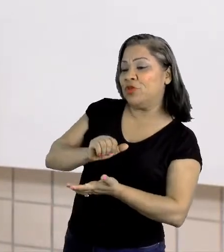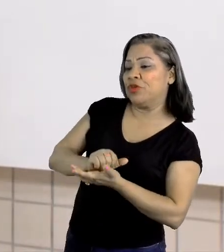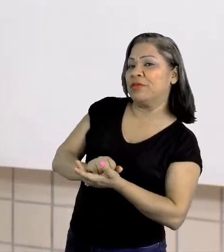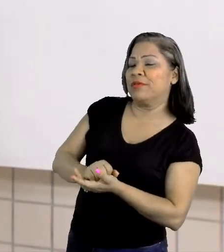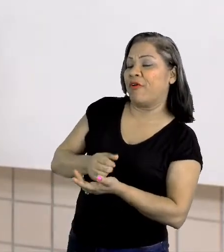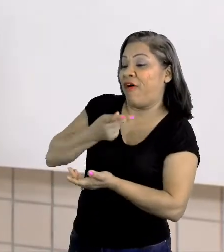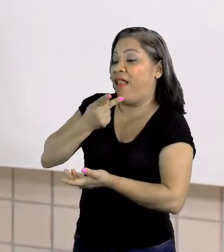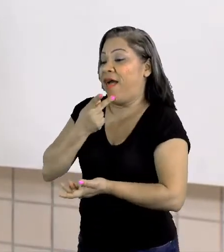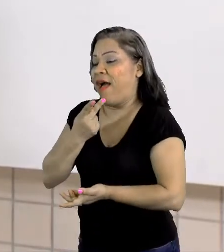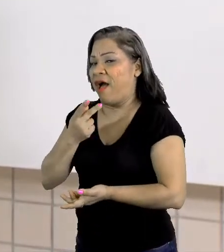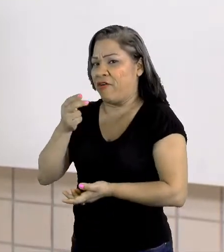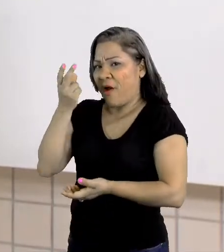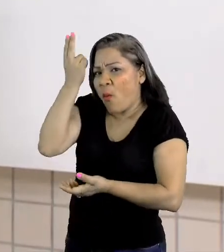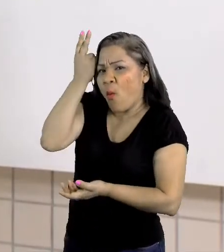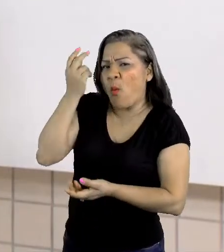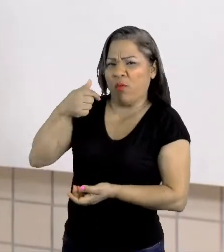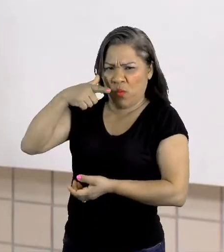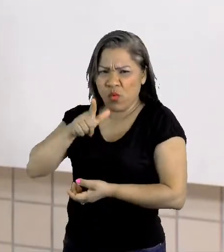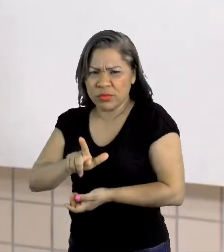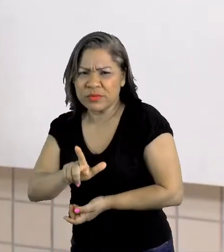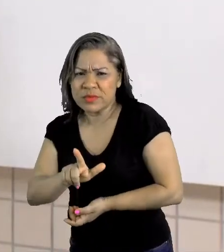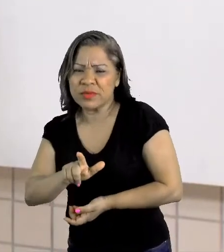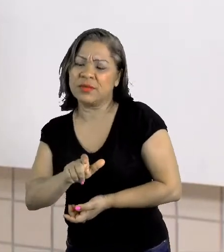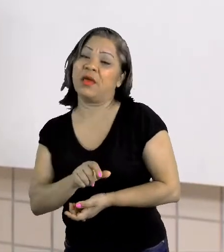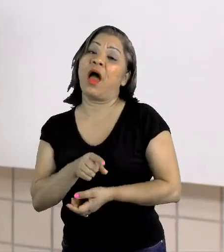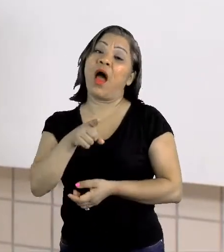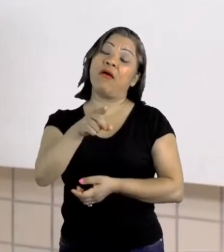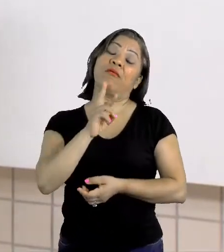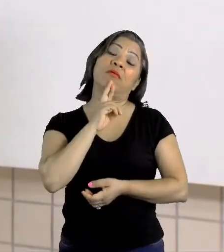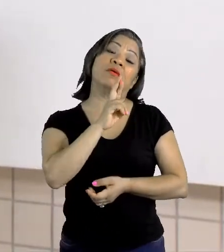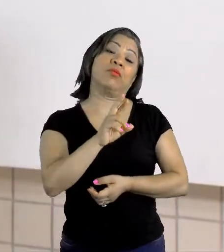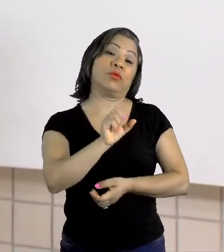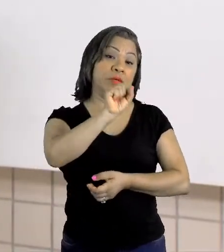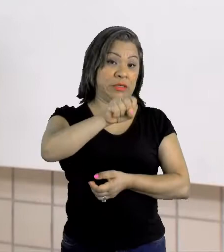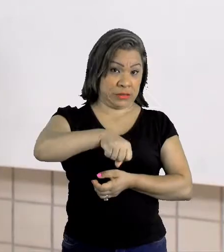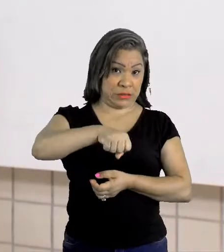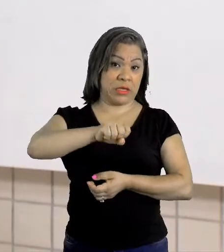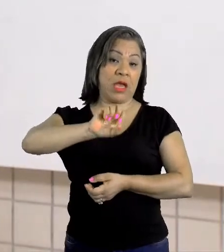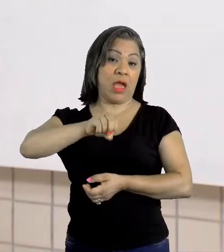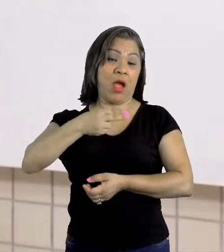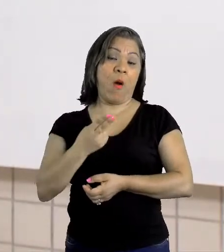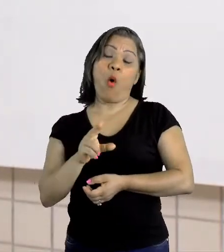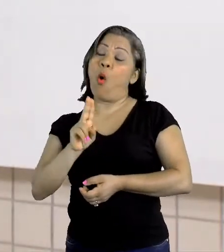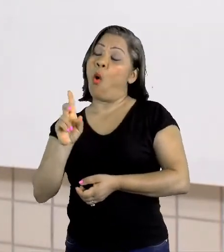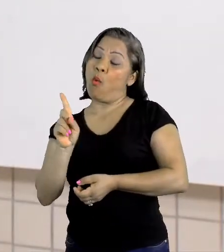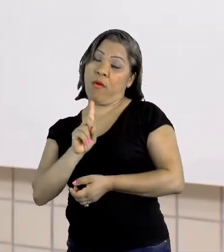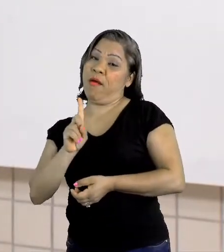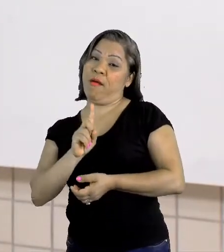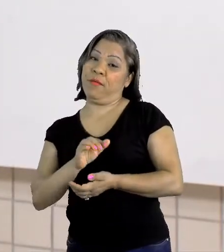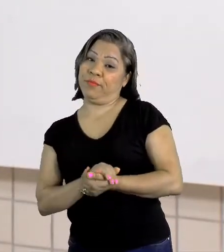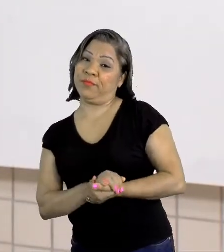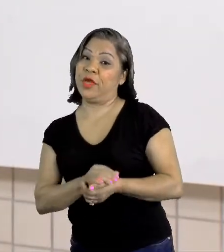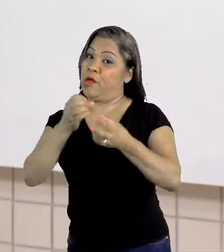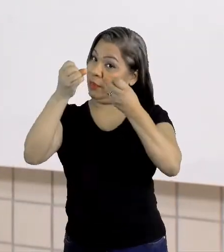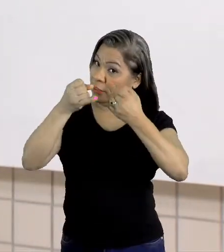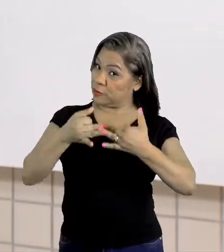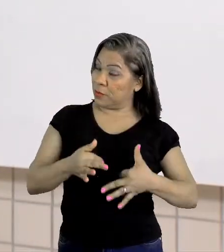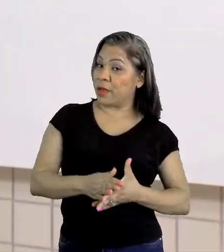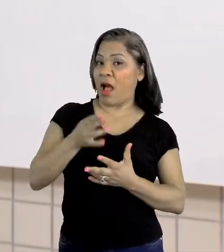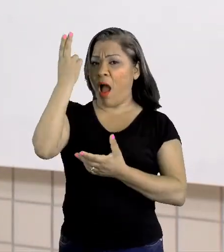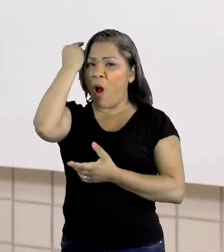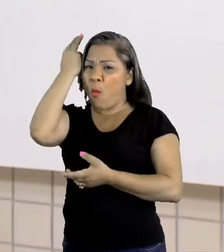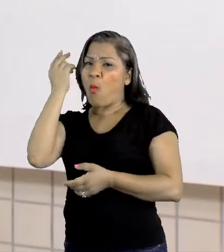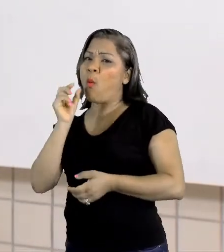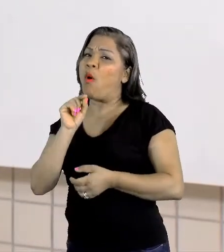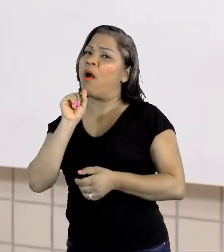não? Aí você vai responder se sim ou se não. E também dizer aí o que ele fazia, tá? A cada resposta